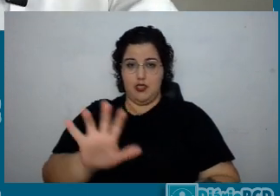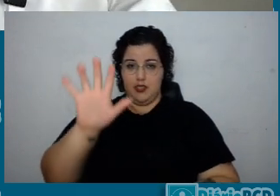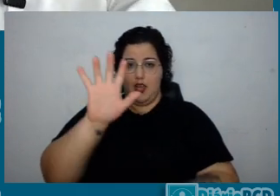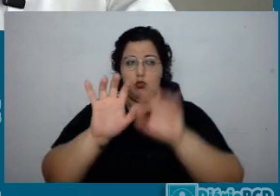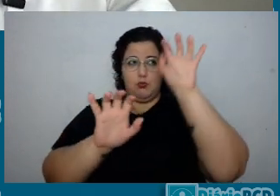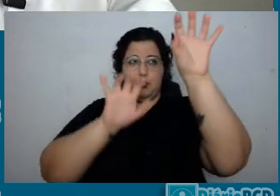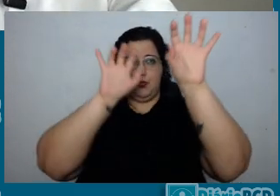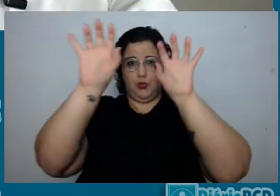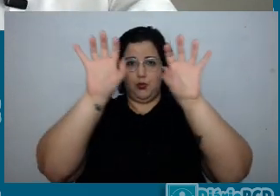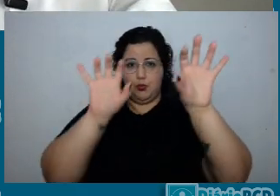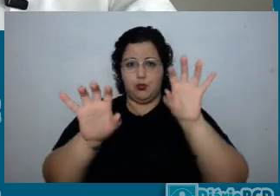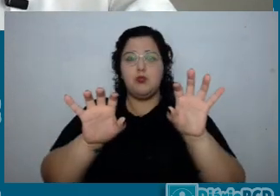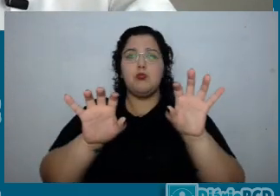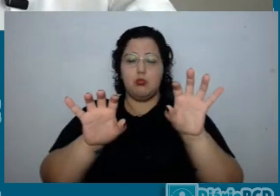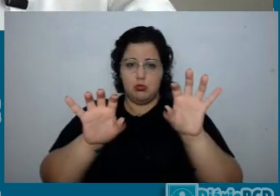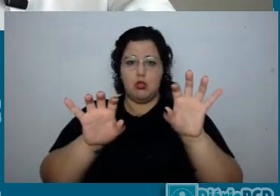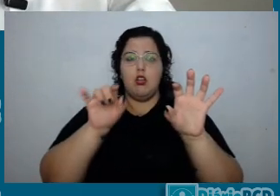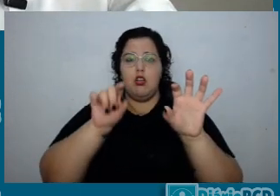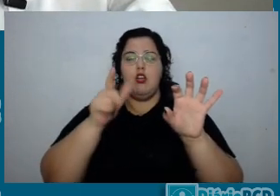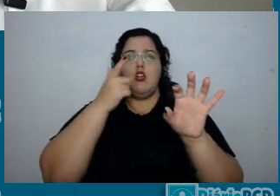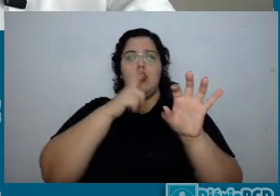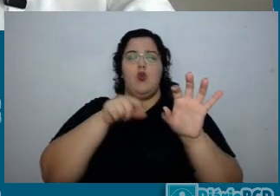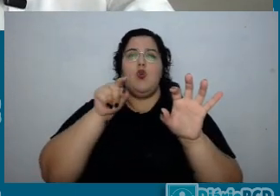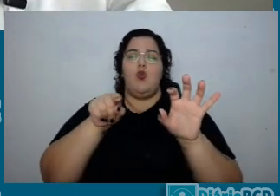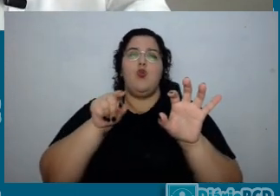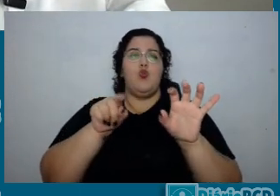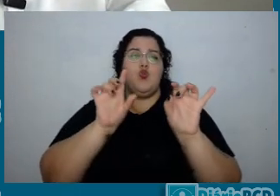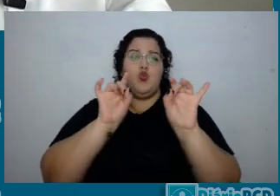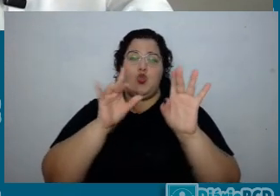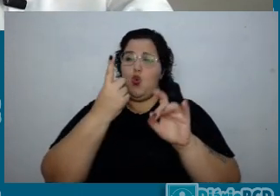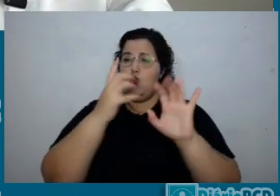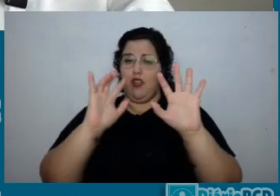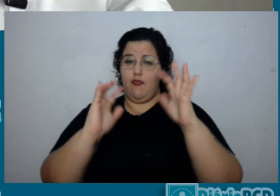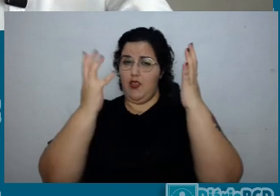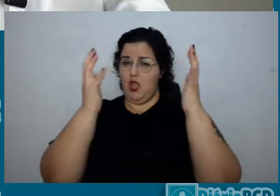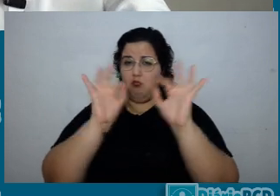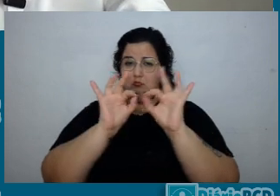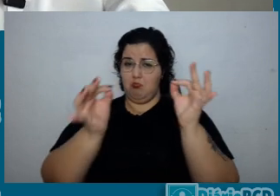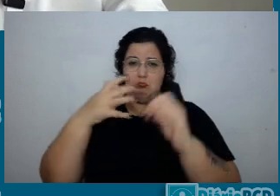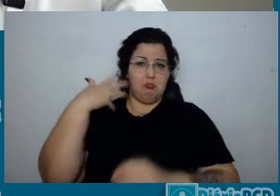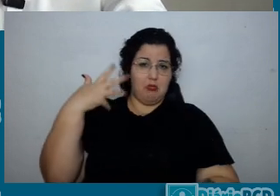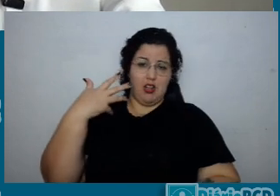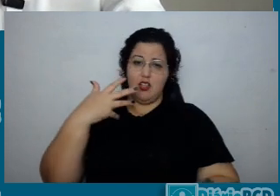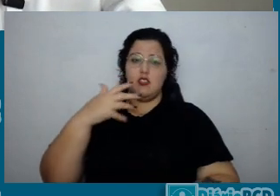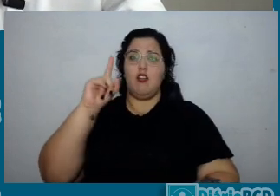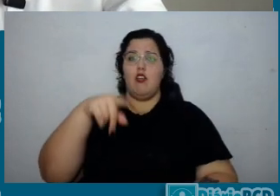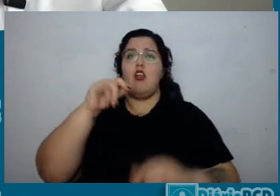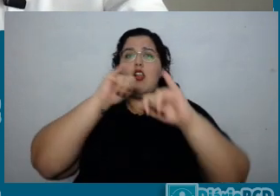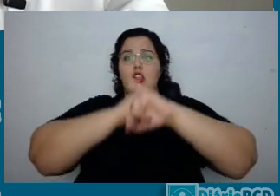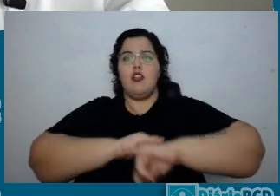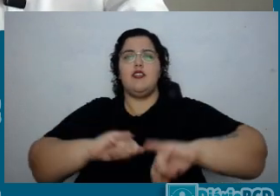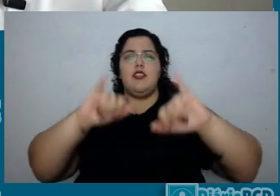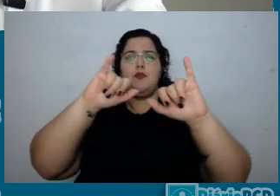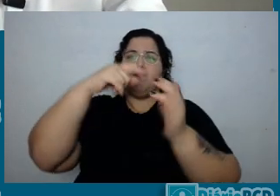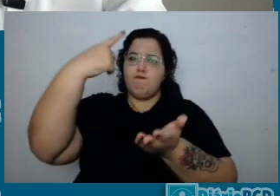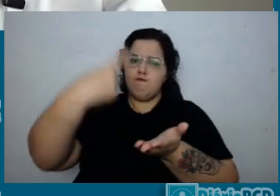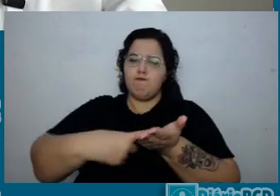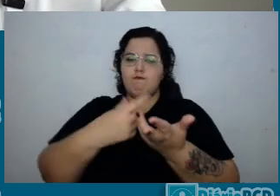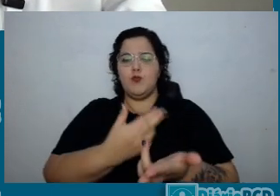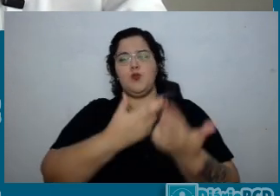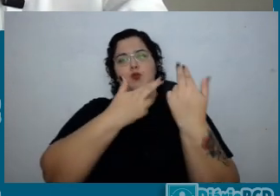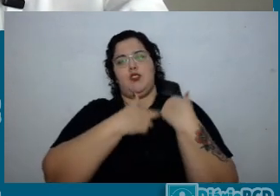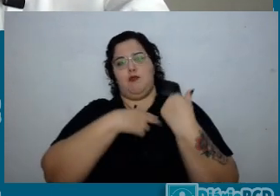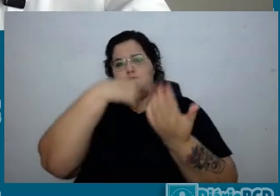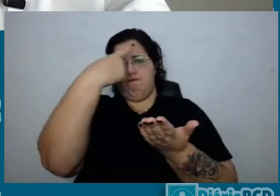gente está passando pelos estados, e a adesão dos estados não é um mero evento, é exatamente o lançamento também do